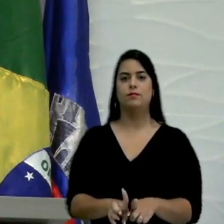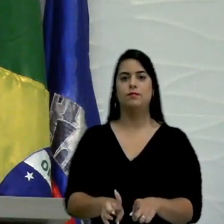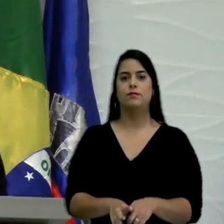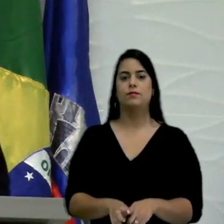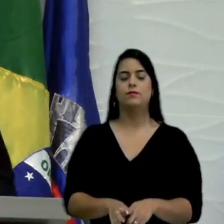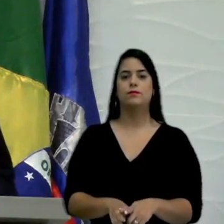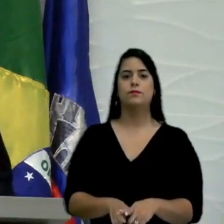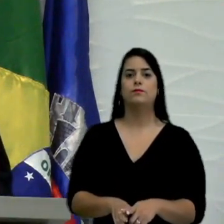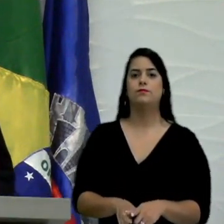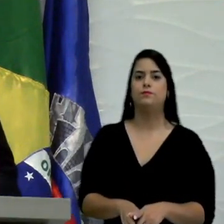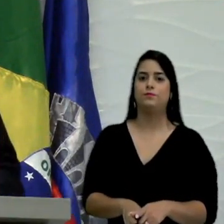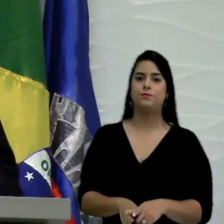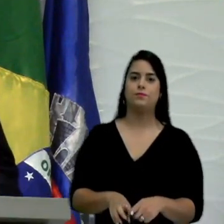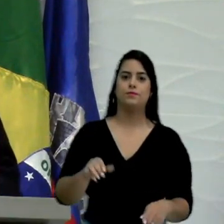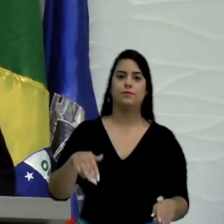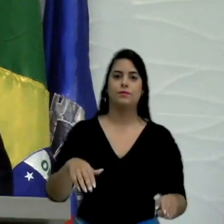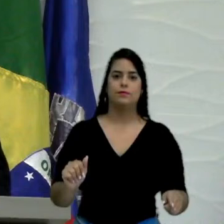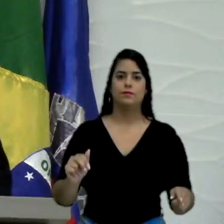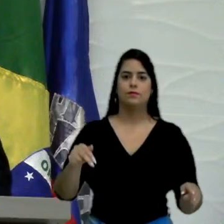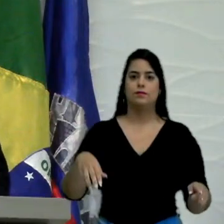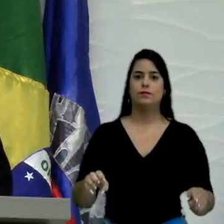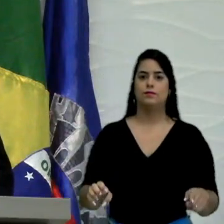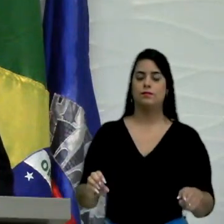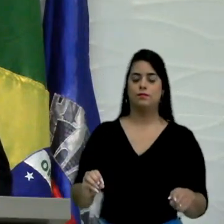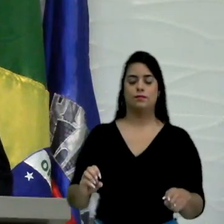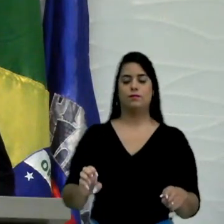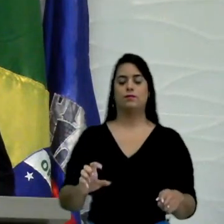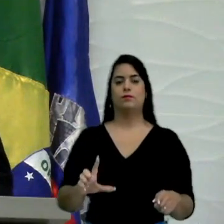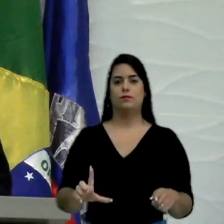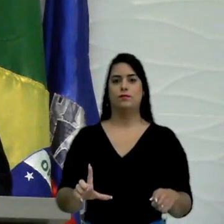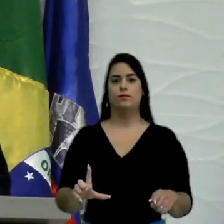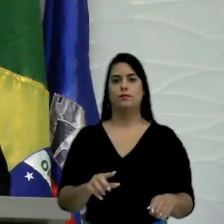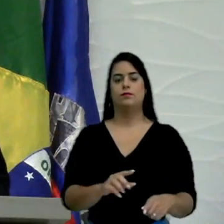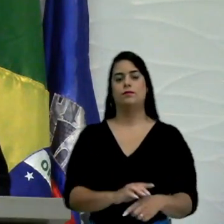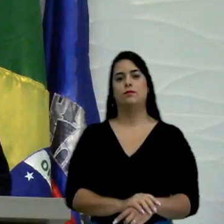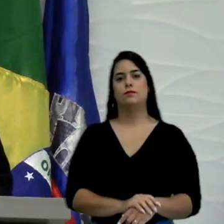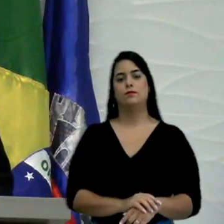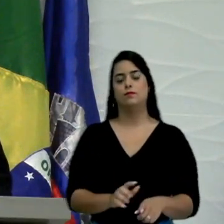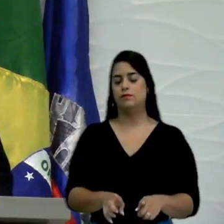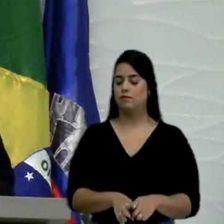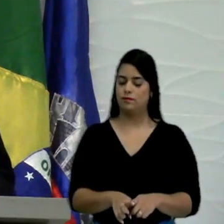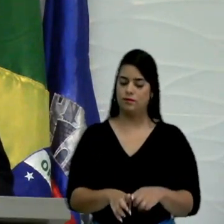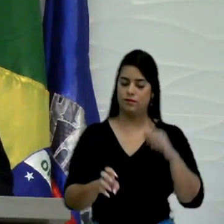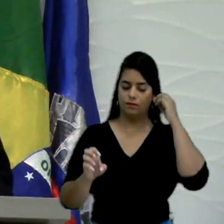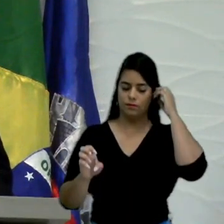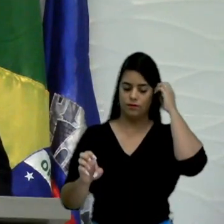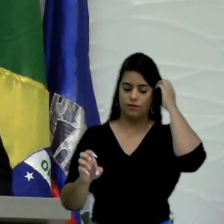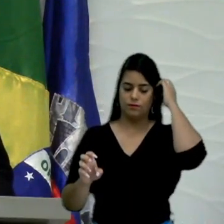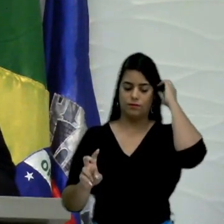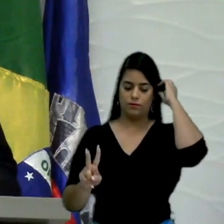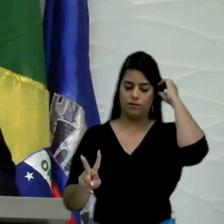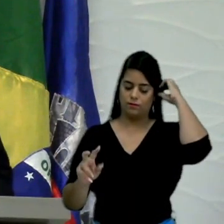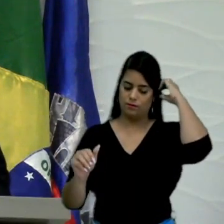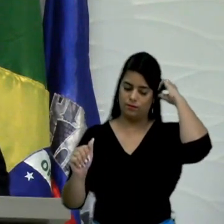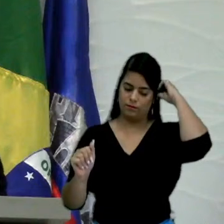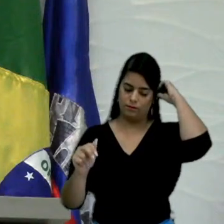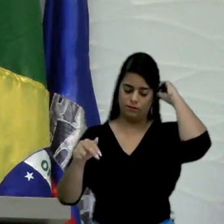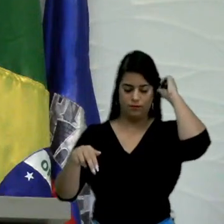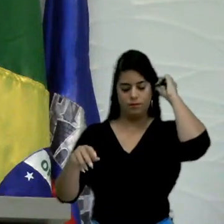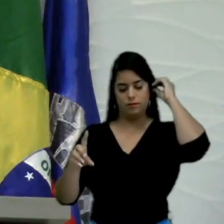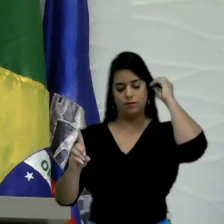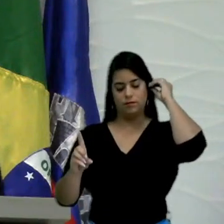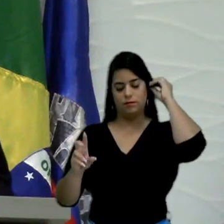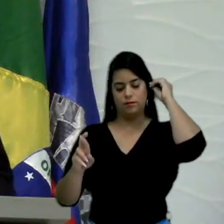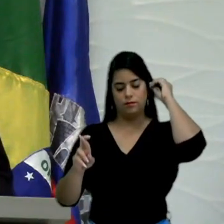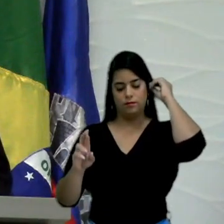Santo, Manuel Vigia, residente lá no Sítio Baixa, Evandro, do Sítio Baixa, também todos que